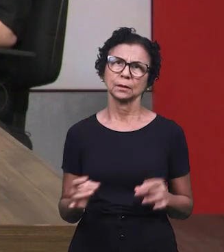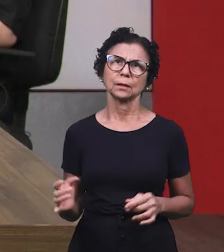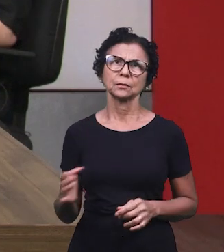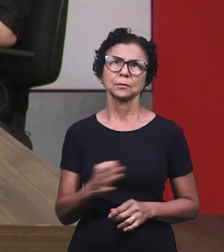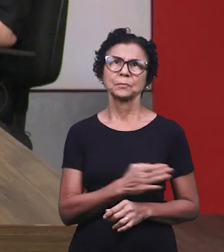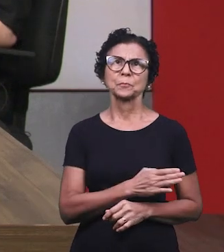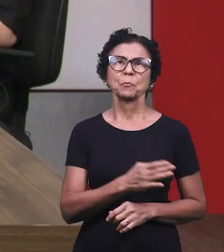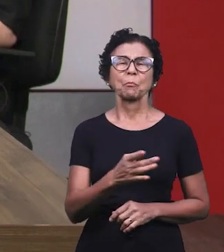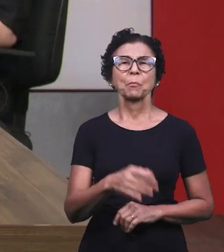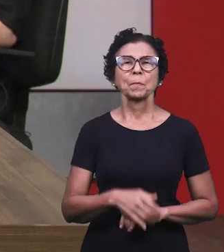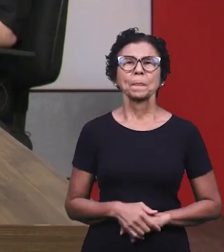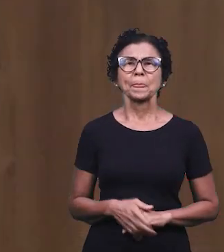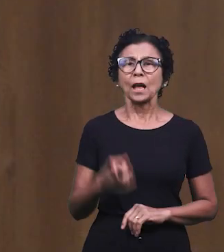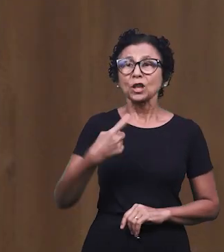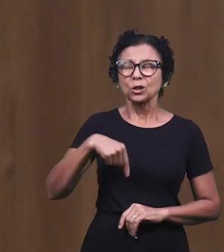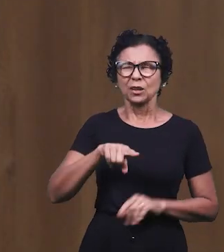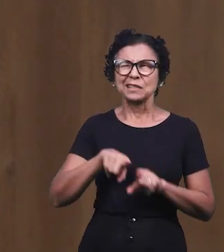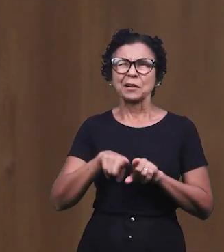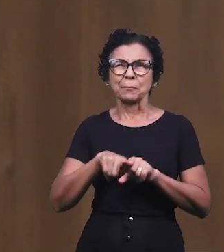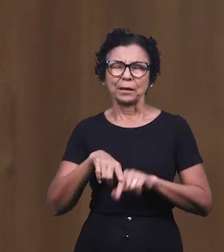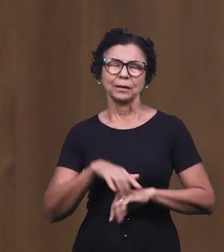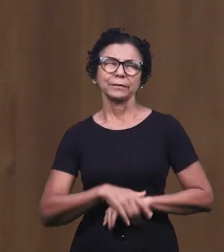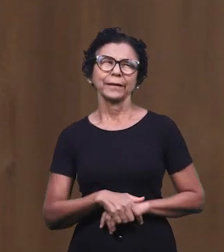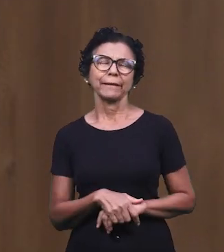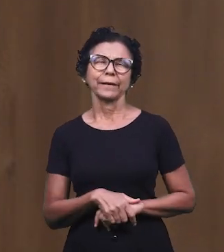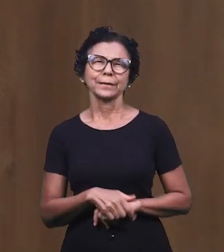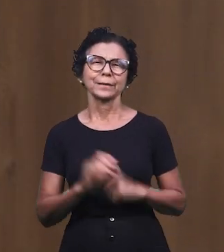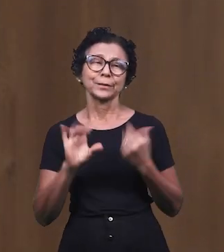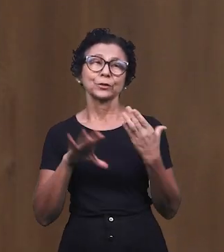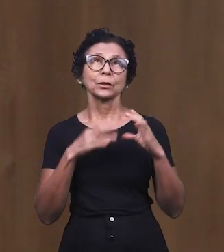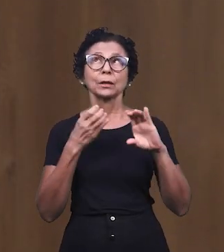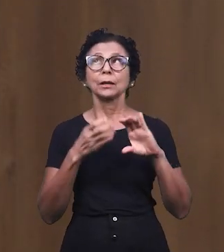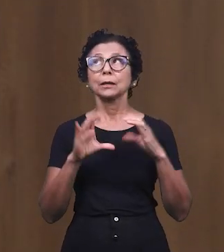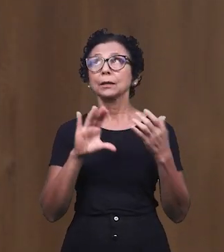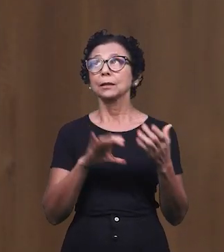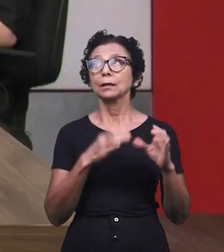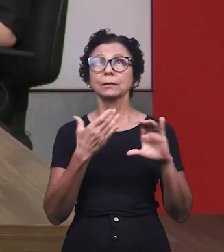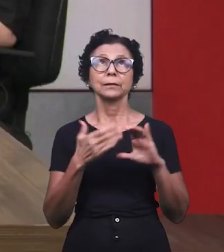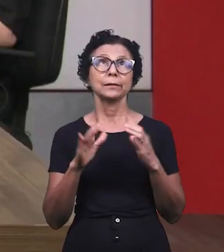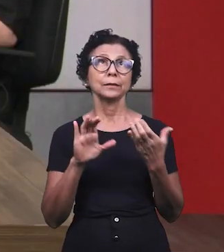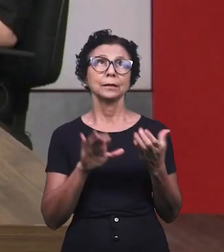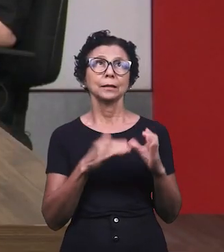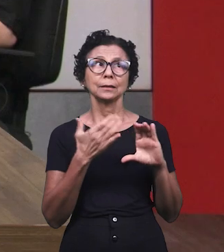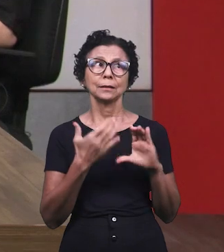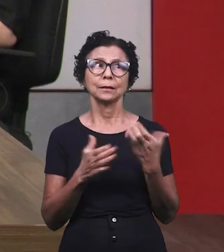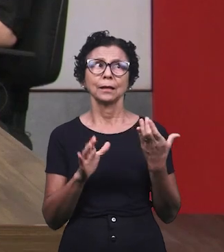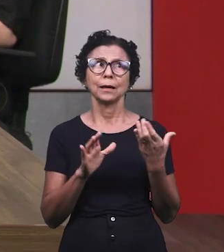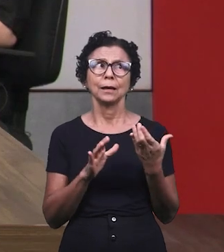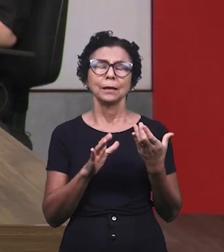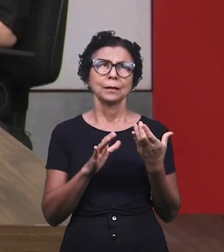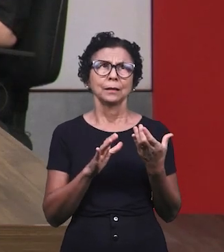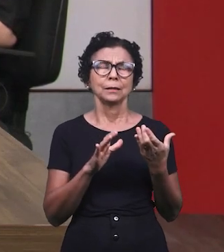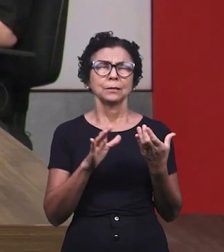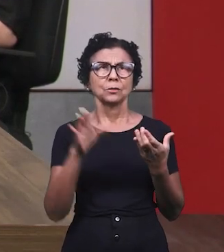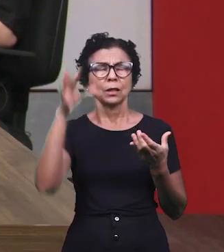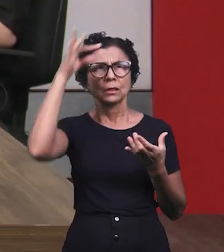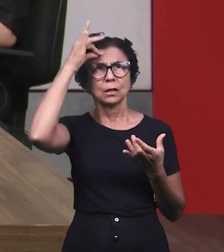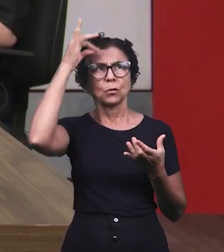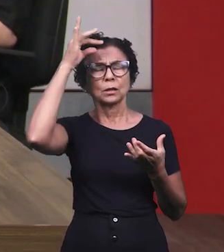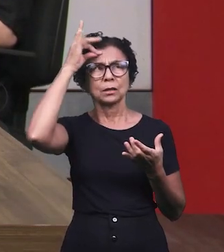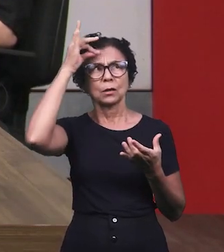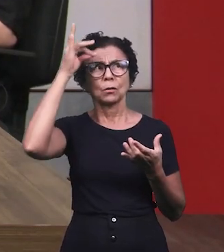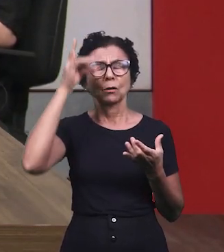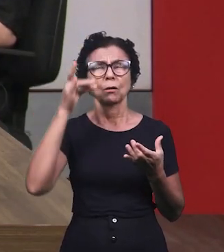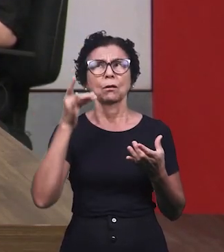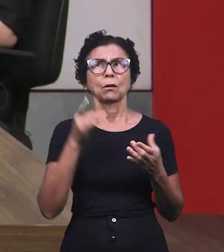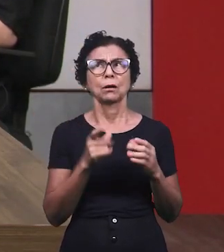né? A gente vai trazer uns louvores de cantares, né? A gente canta, decora a letra, mas a gente não para meditar